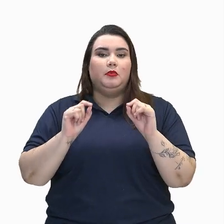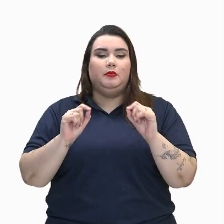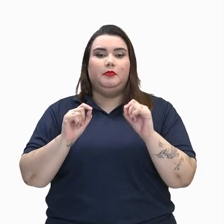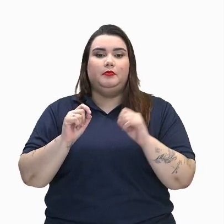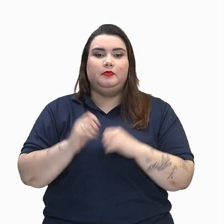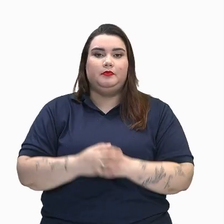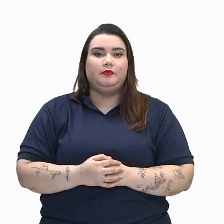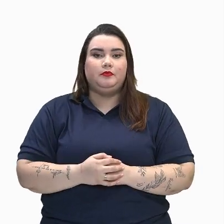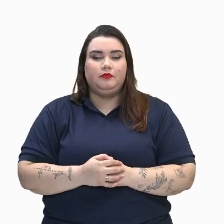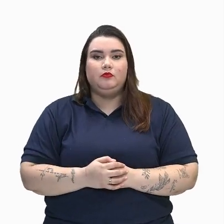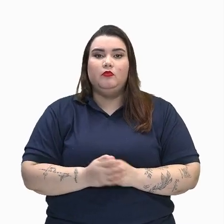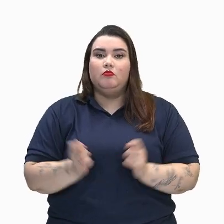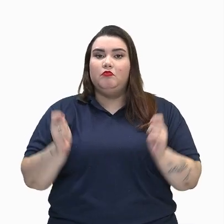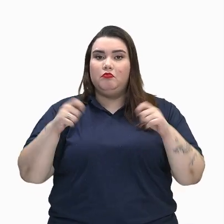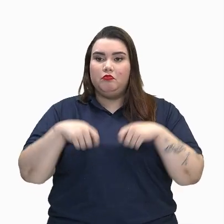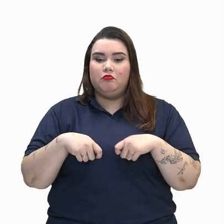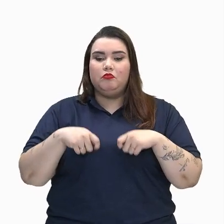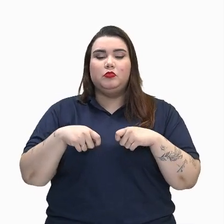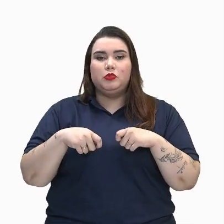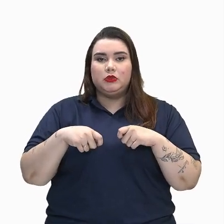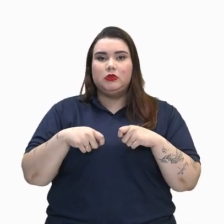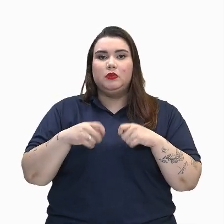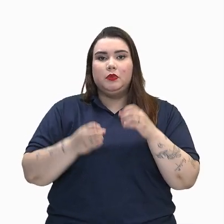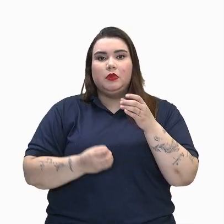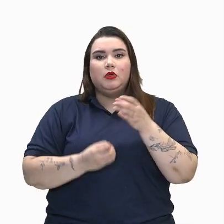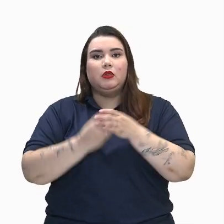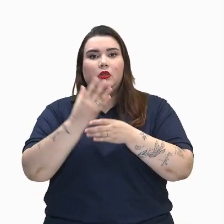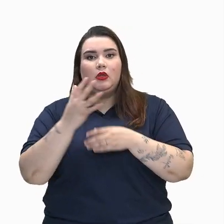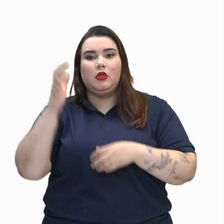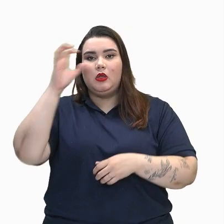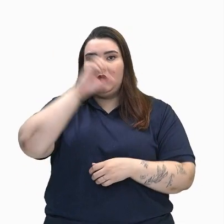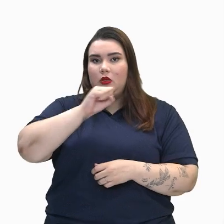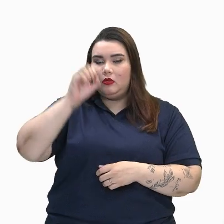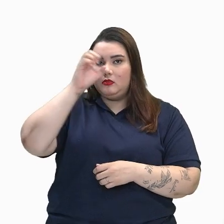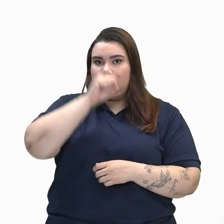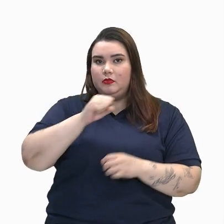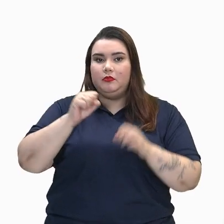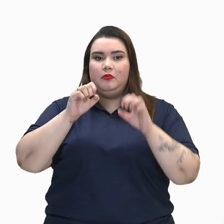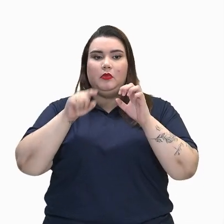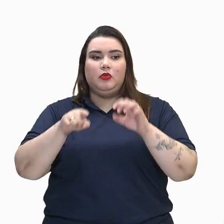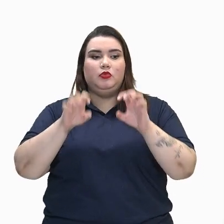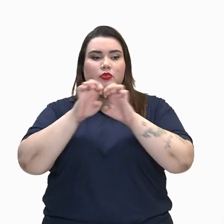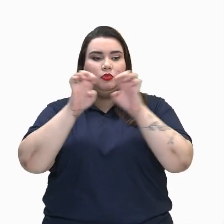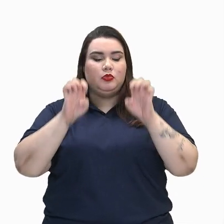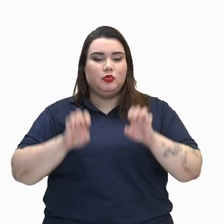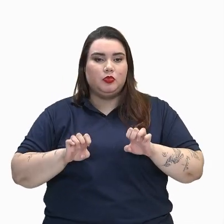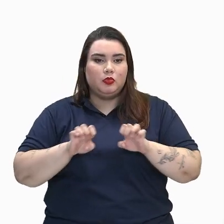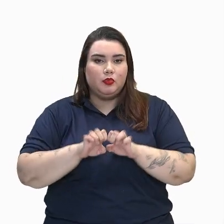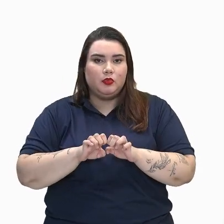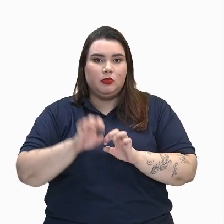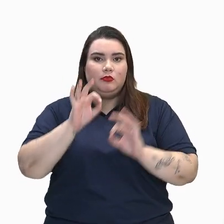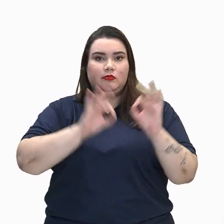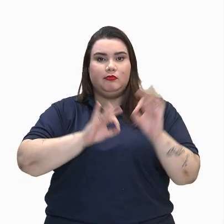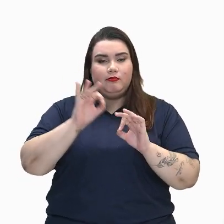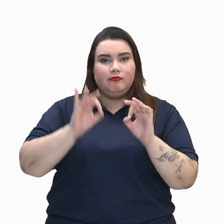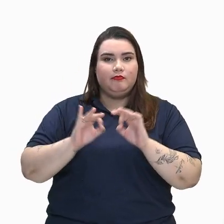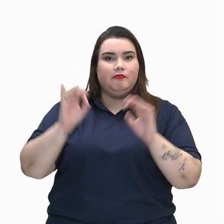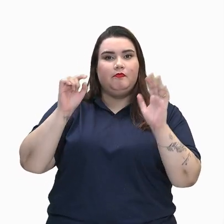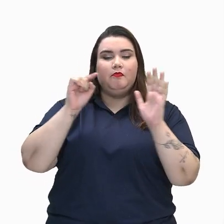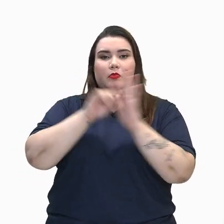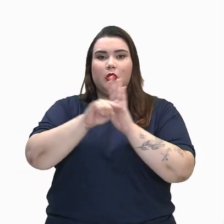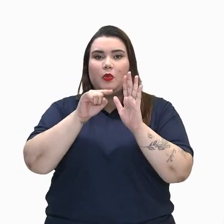nos ajuda, de uma forma geral, a elaborar, aprender a estruturar, a elaborar